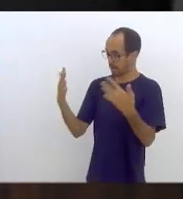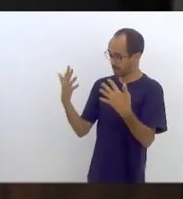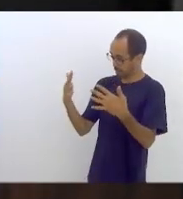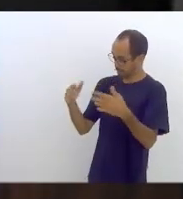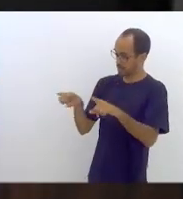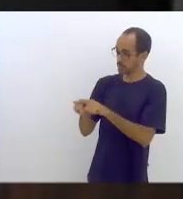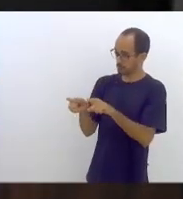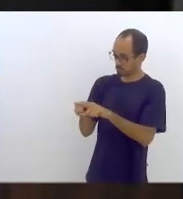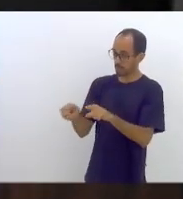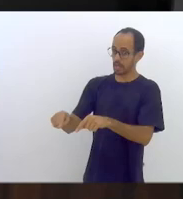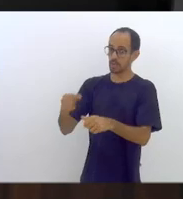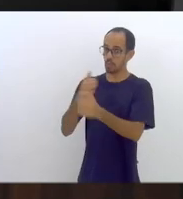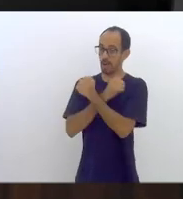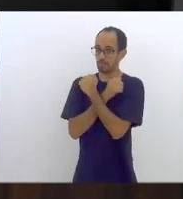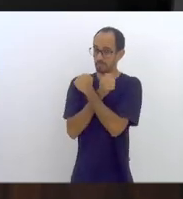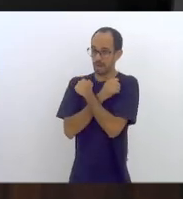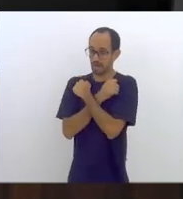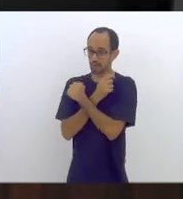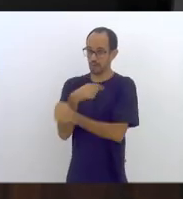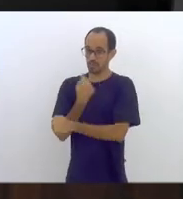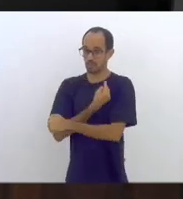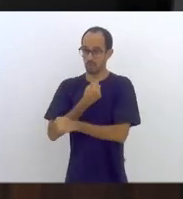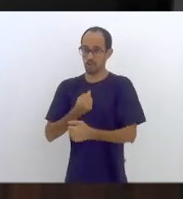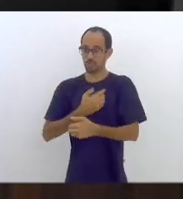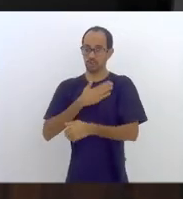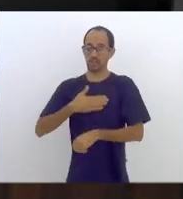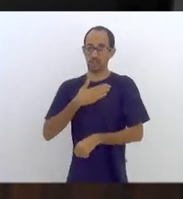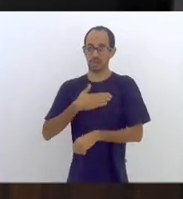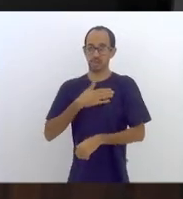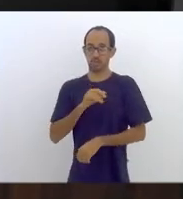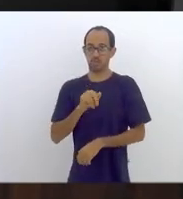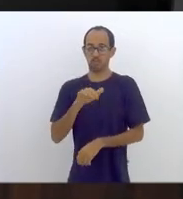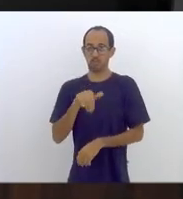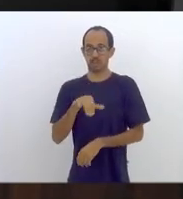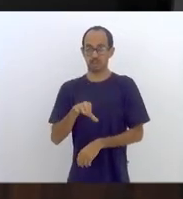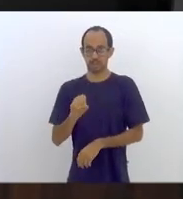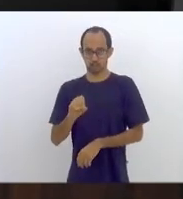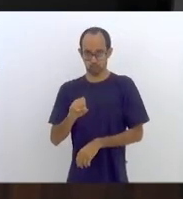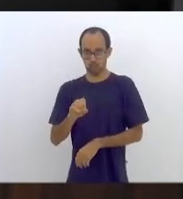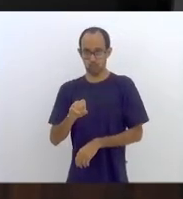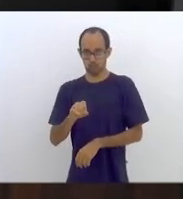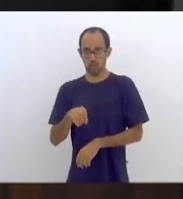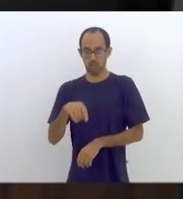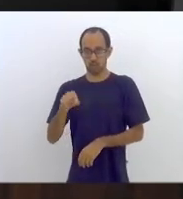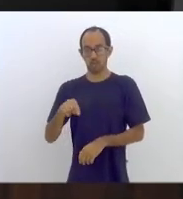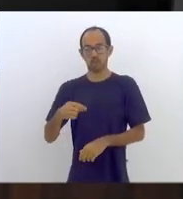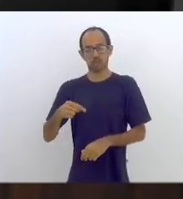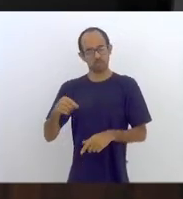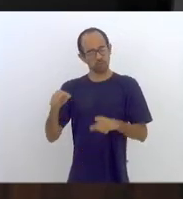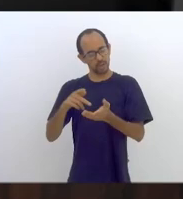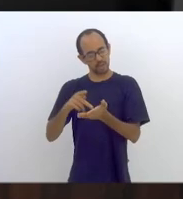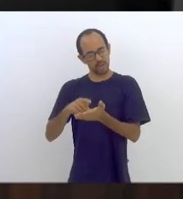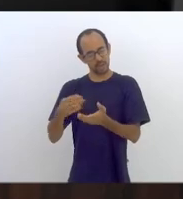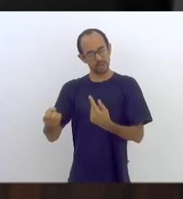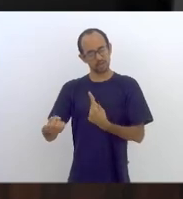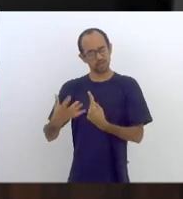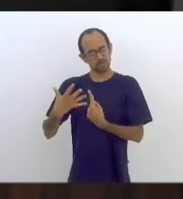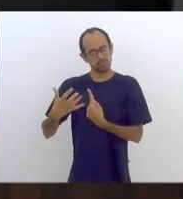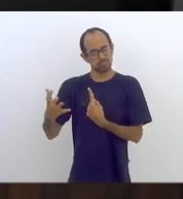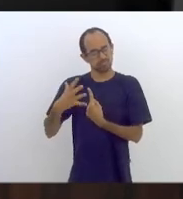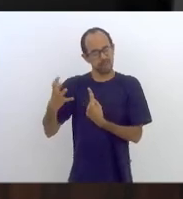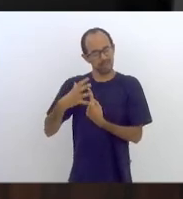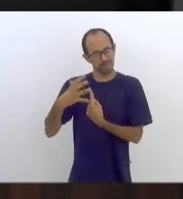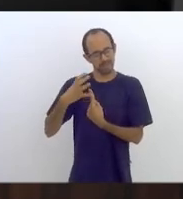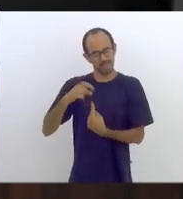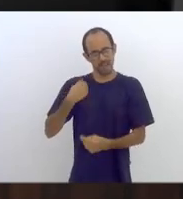ao nosso querido Francisco Dornelles esse homem que muito nos inspira na política Parabéns